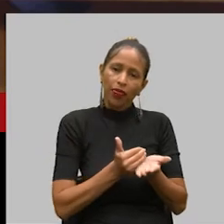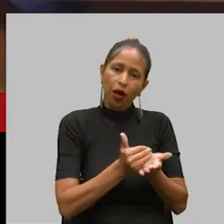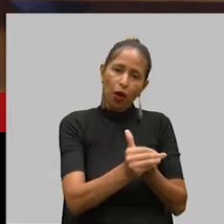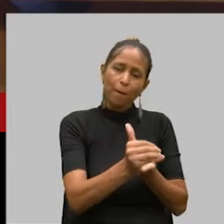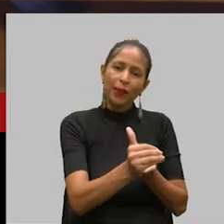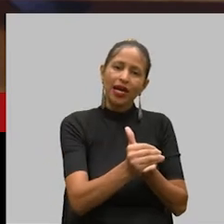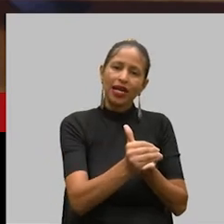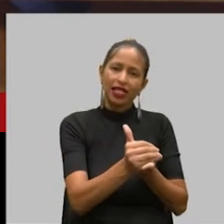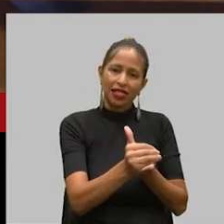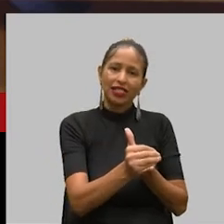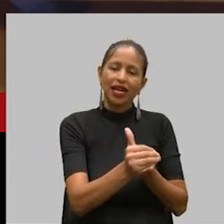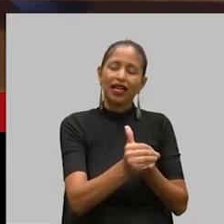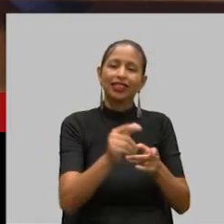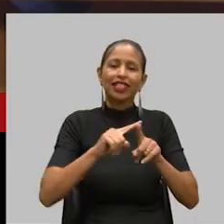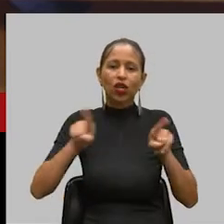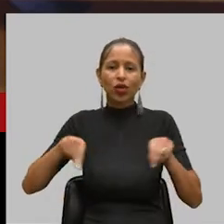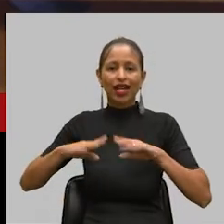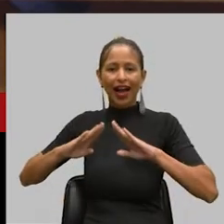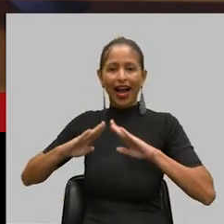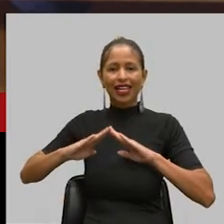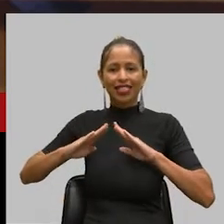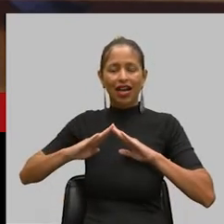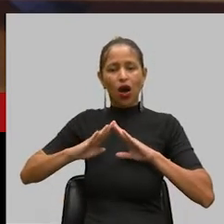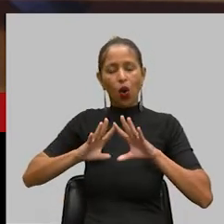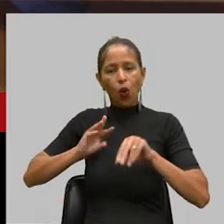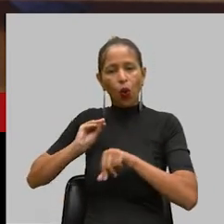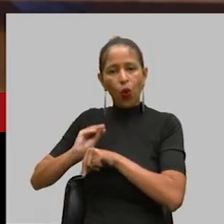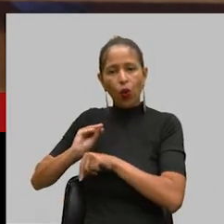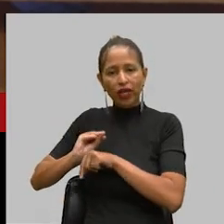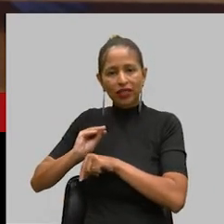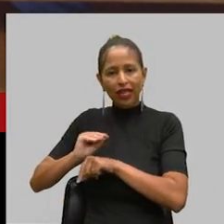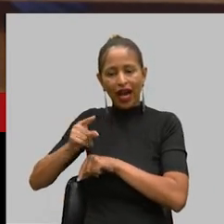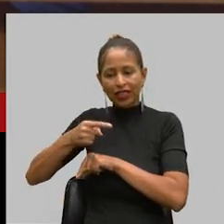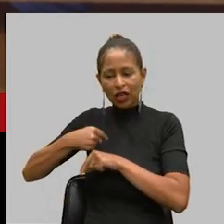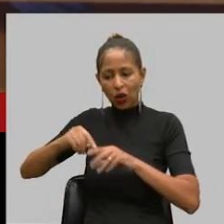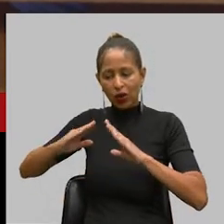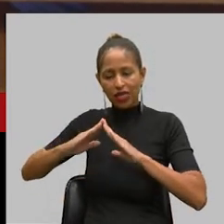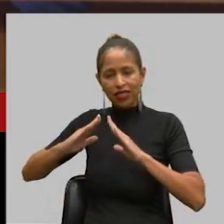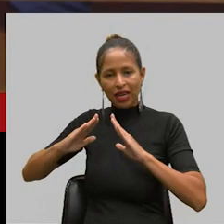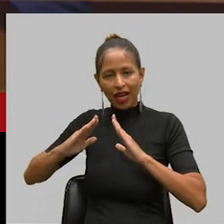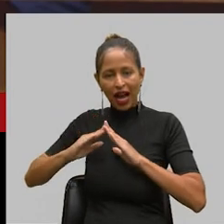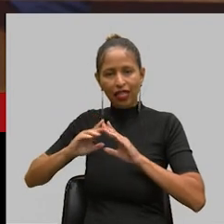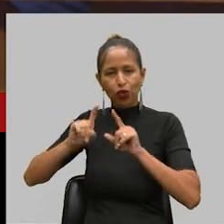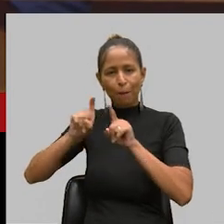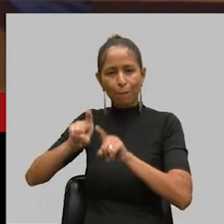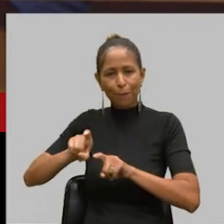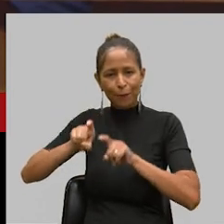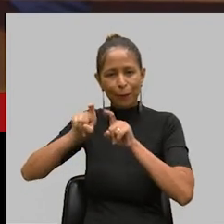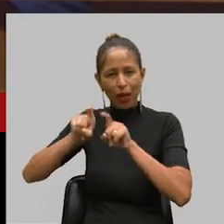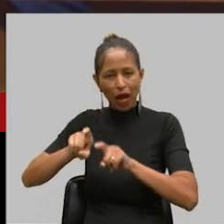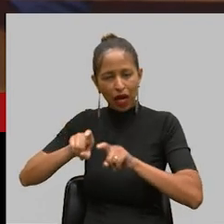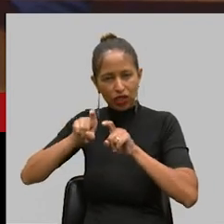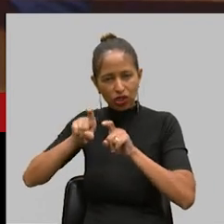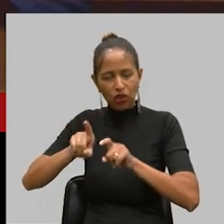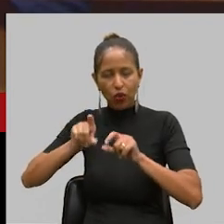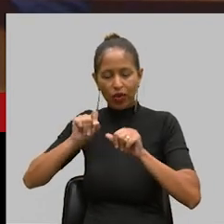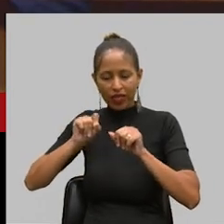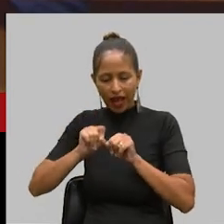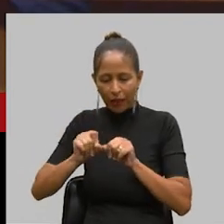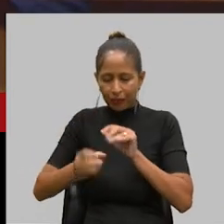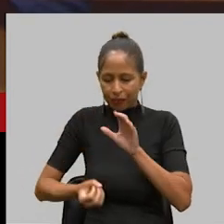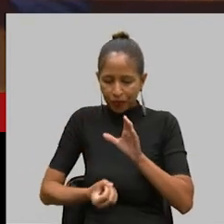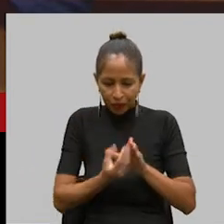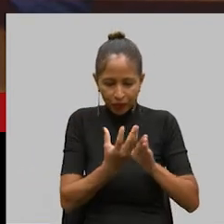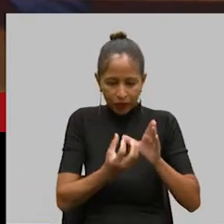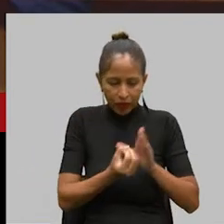desde o nosso quintal do Cuidado Com o nosso quintal do plantil do que que a gente planta do que que